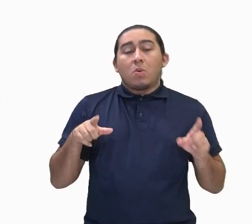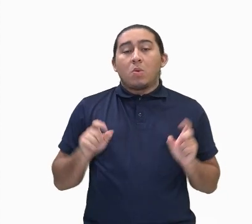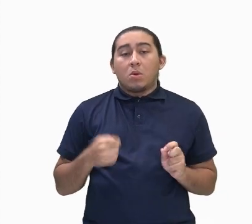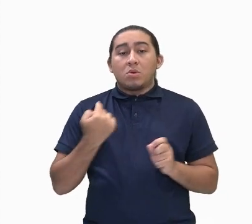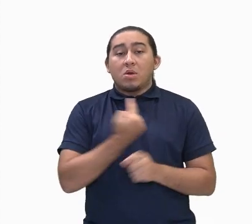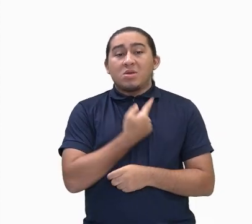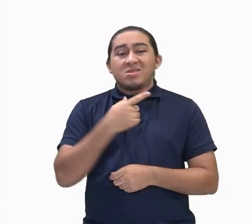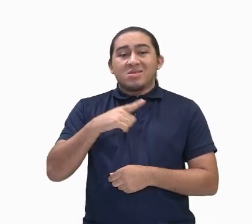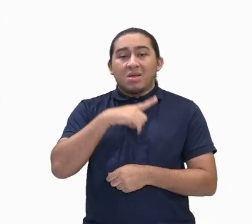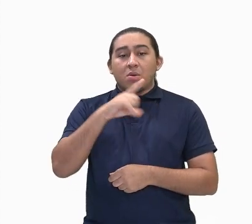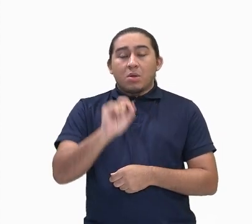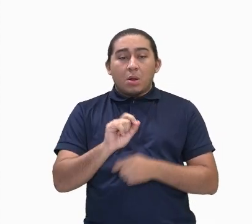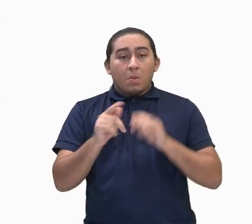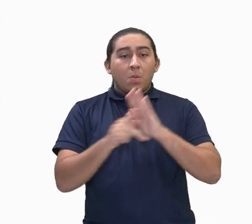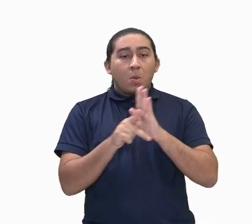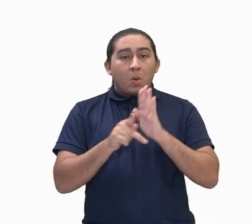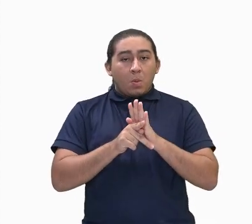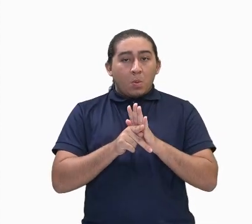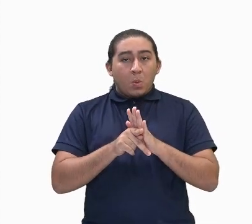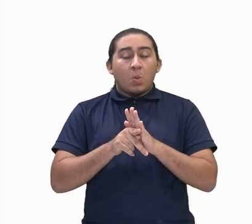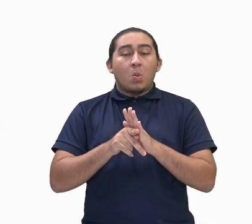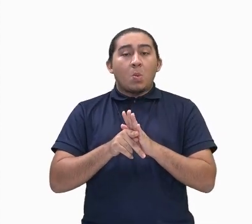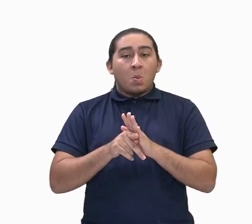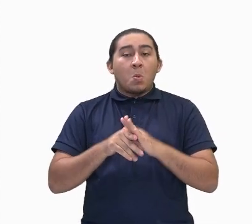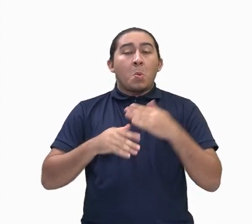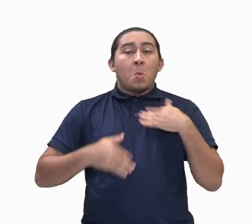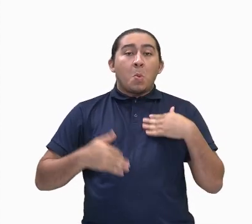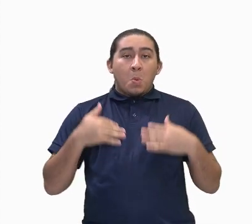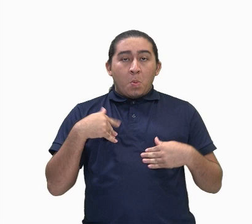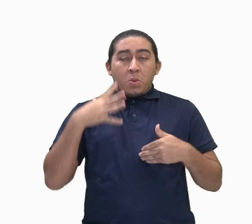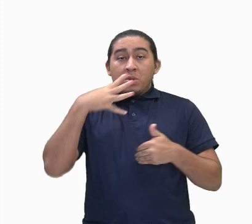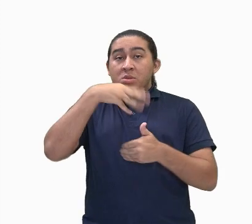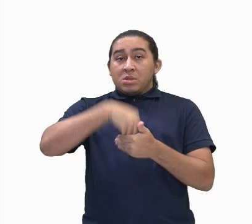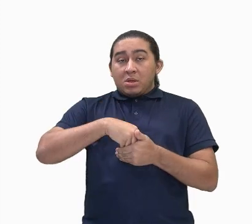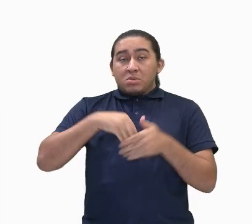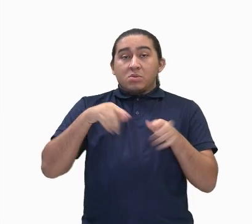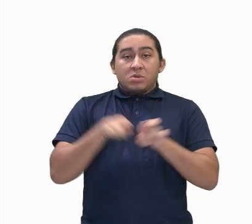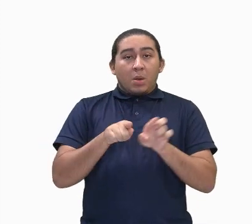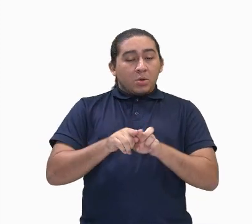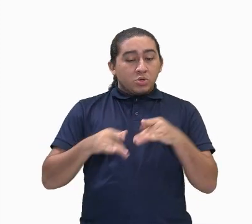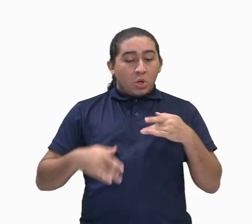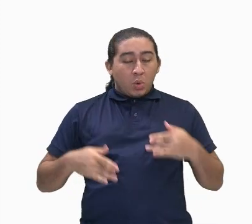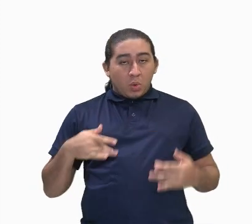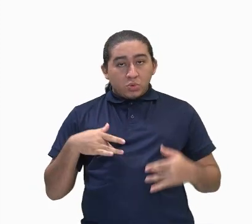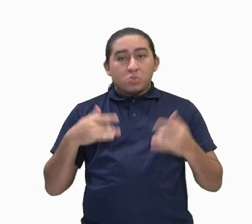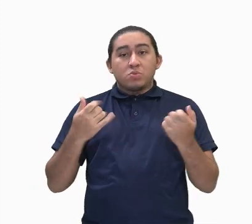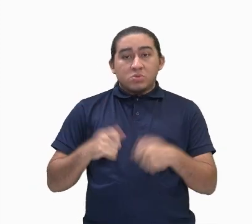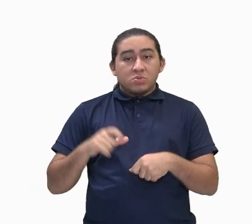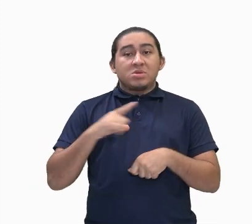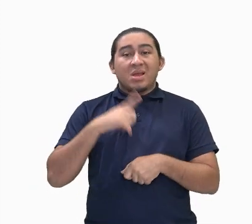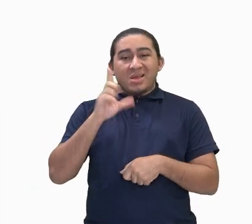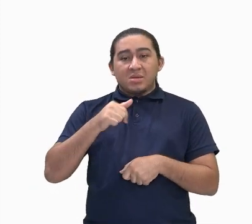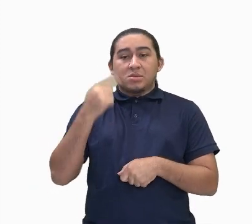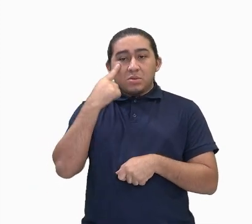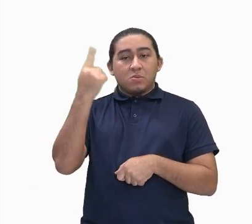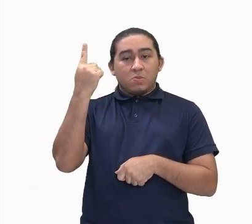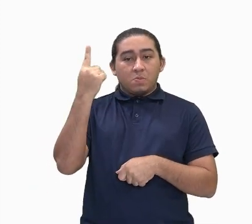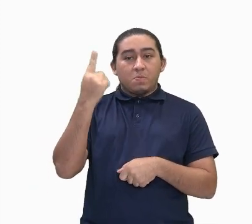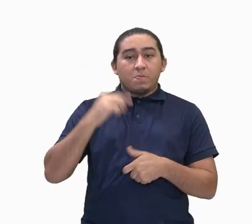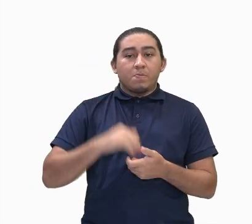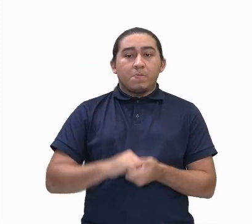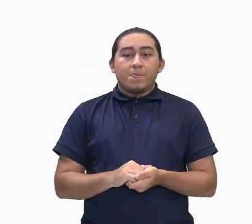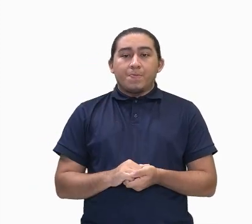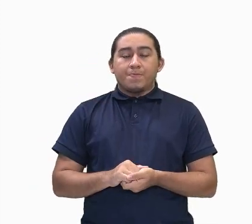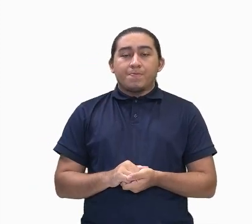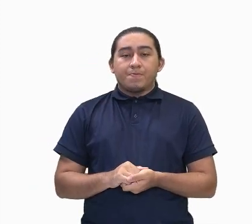as cavidades corporais também, internas, né, do corpo, e os órgãos que vão ser formados aí por tecido epitelial. E além disso,